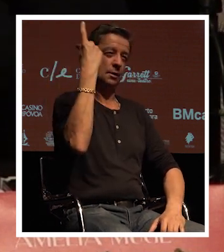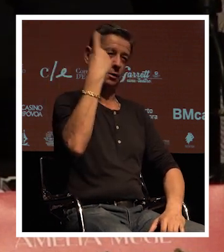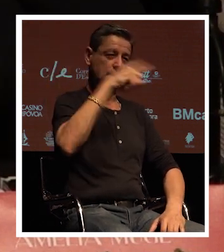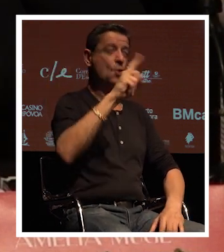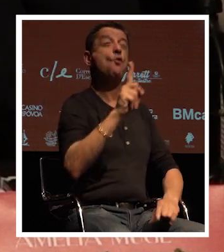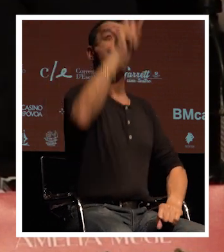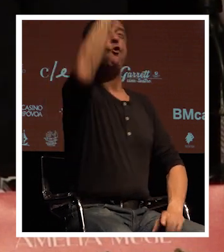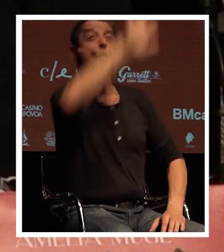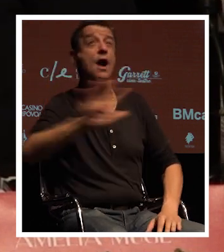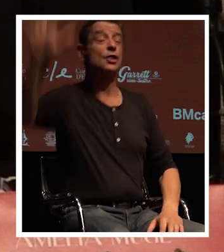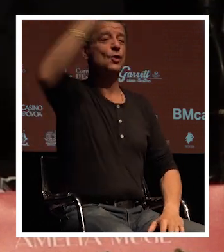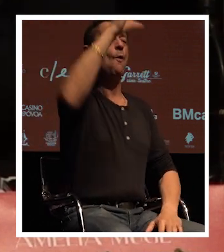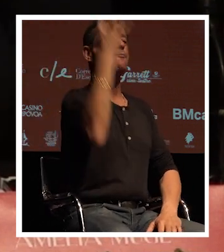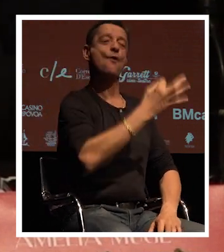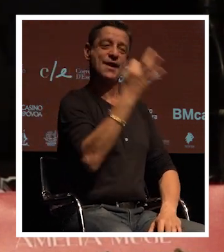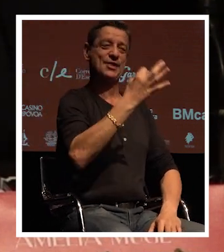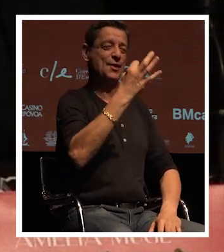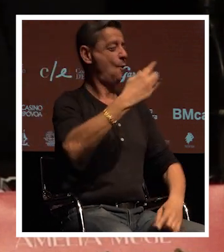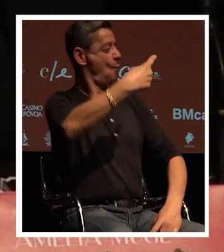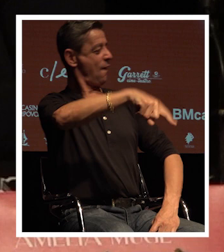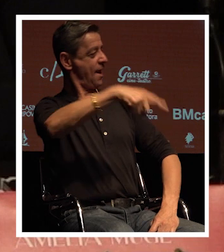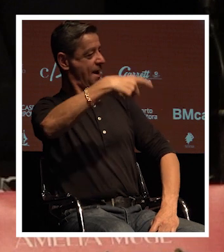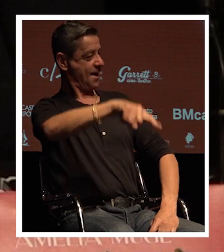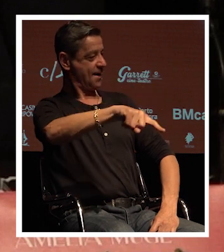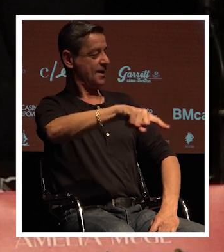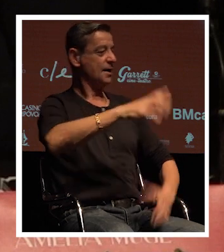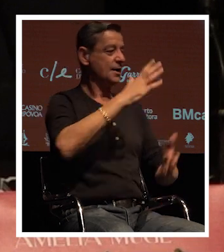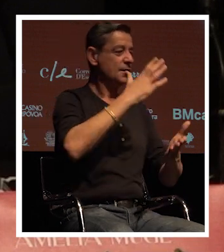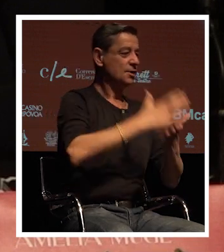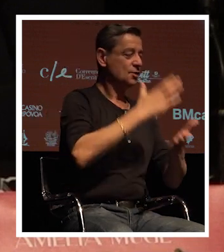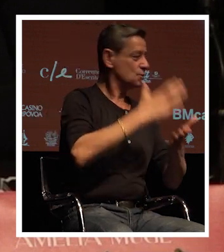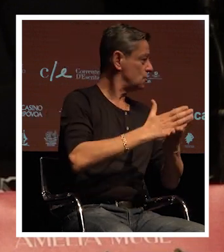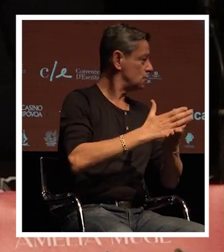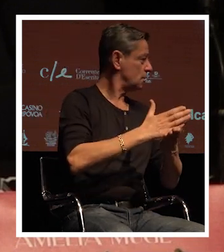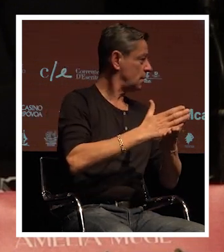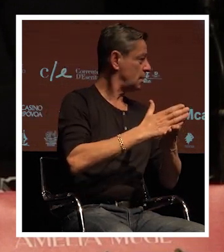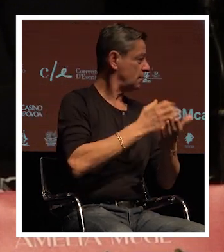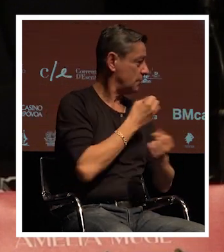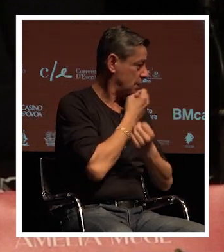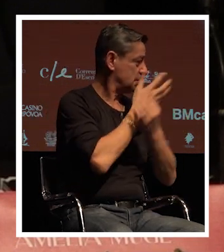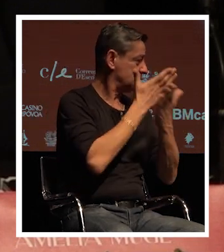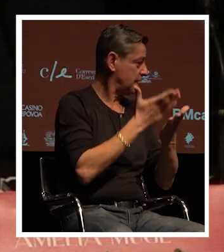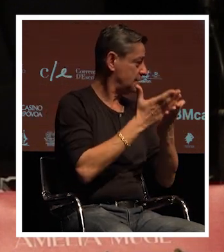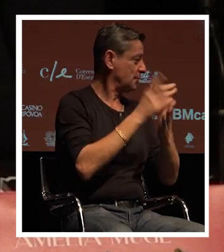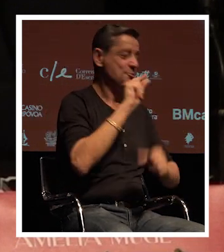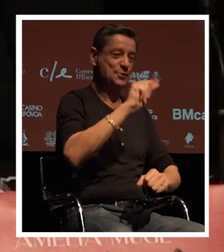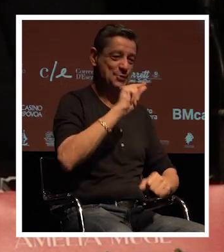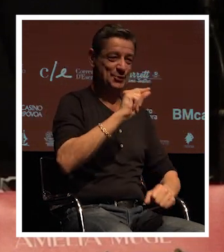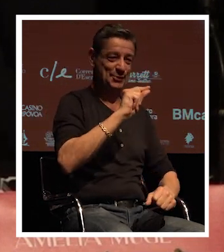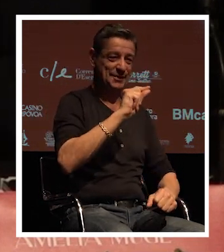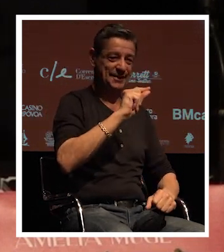e o Norte no peito de forma inequívoca ah eu gostava só de dizer próxima uma pessoa a chamar-me simpática perde minutos para falar ol